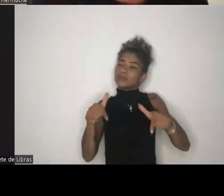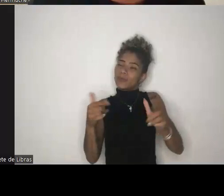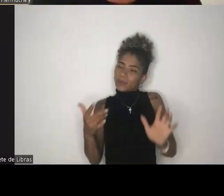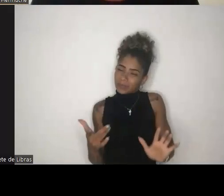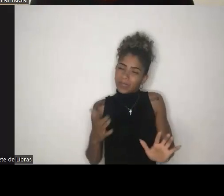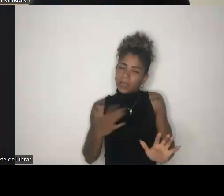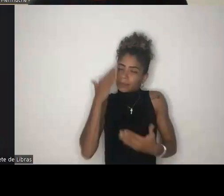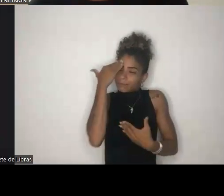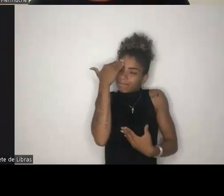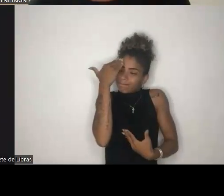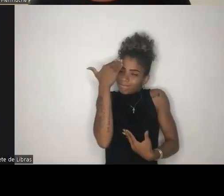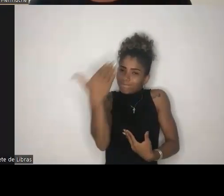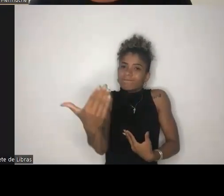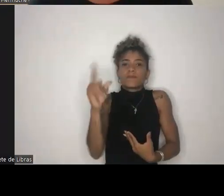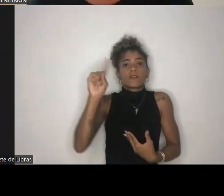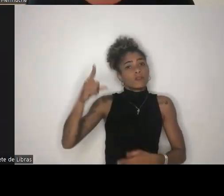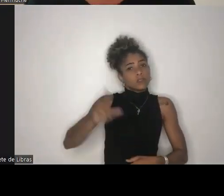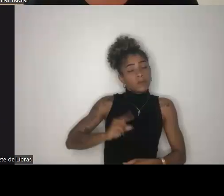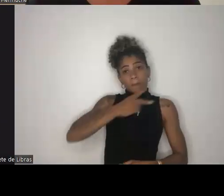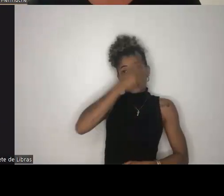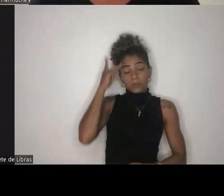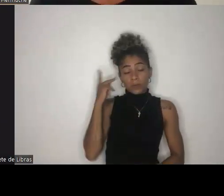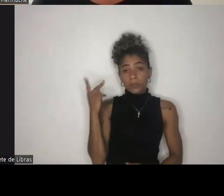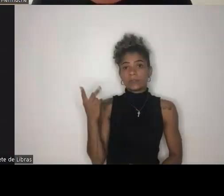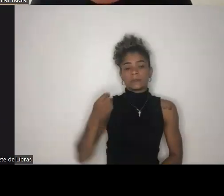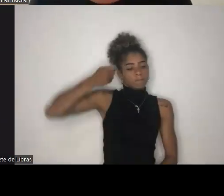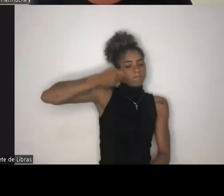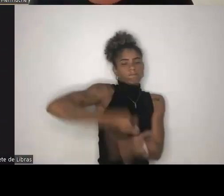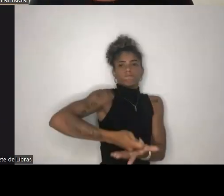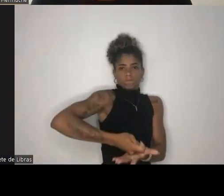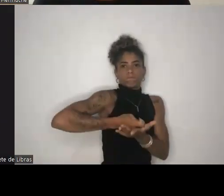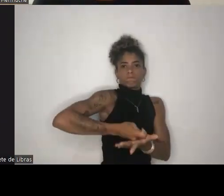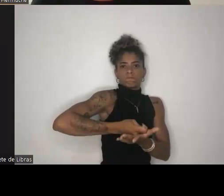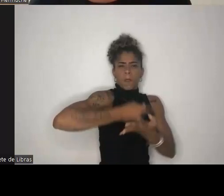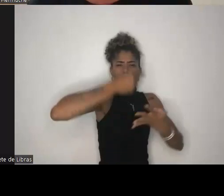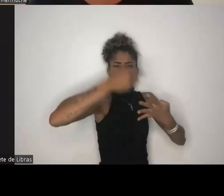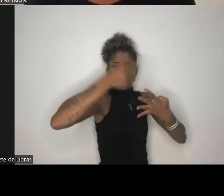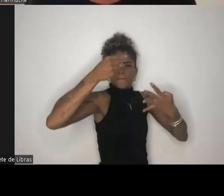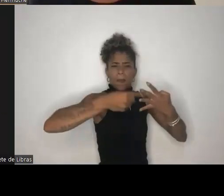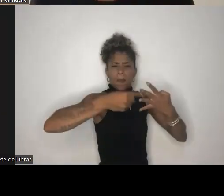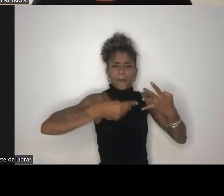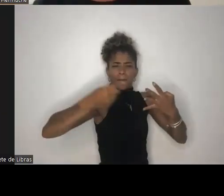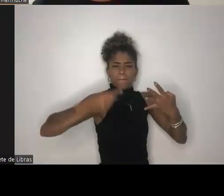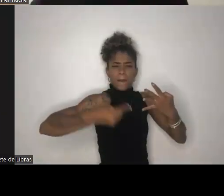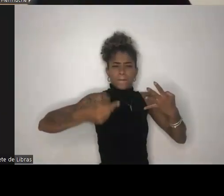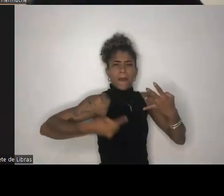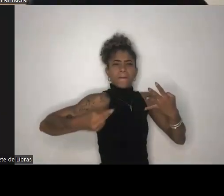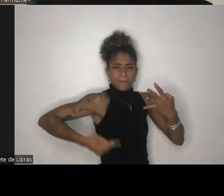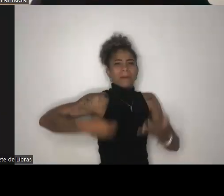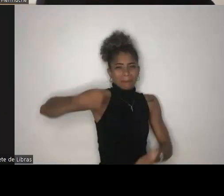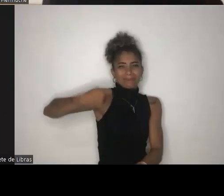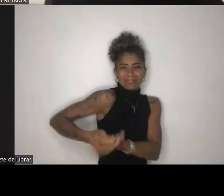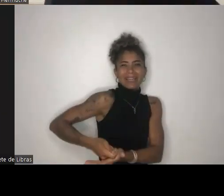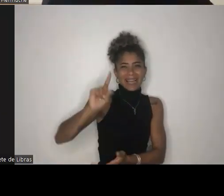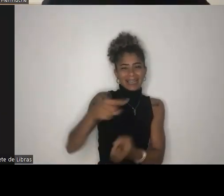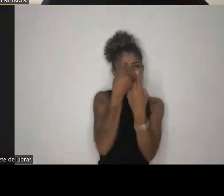grato Porque eu tive pessoas muito exigentes do meu lado me cobrando muito então Maestro ele